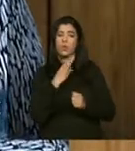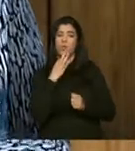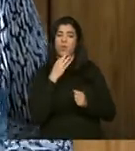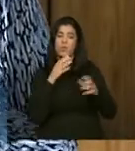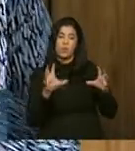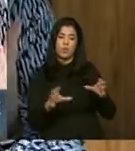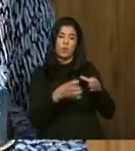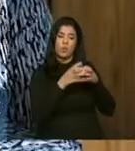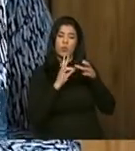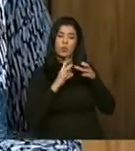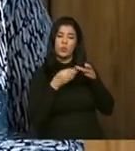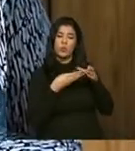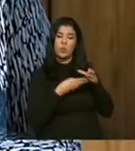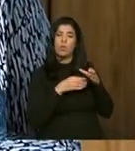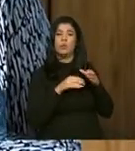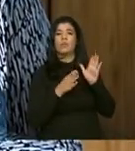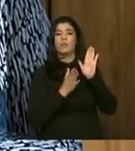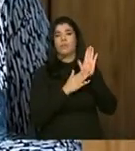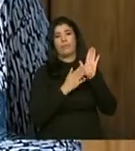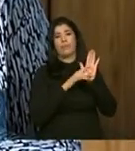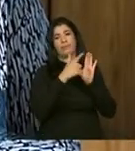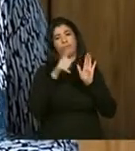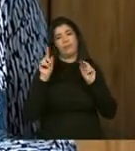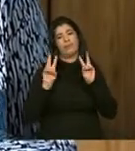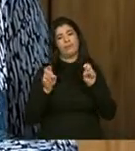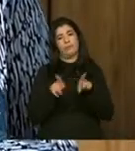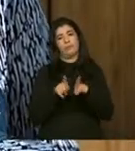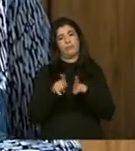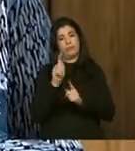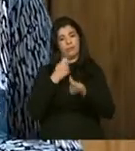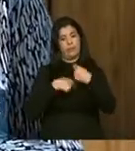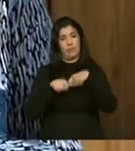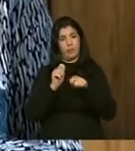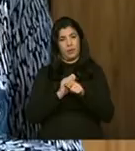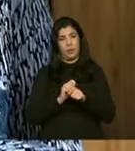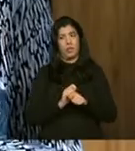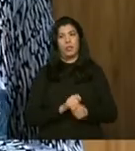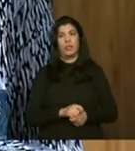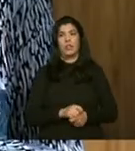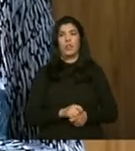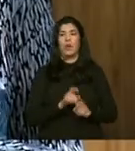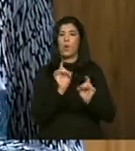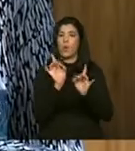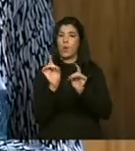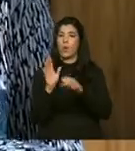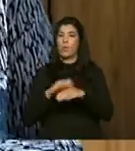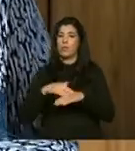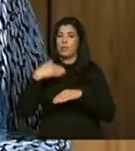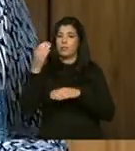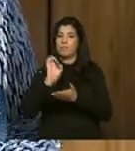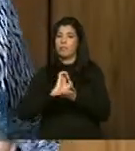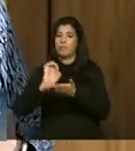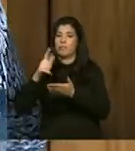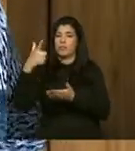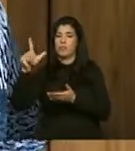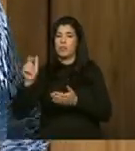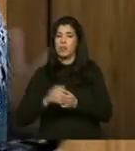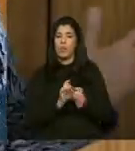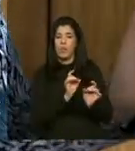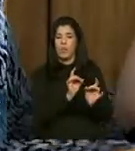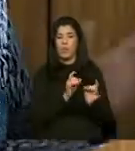propostas. E os outros temas também tão importantes para a nossa economia, né? Comércio exterior, inovação, compras governamentais